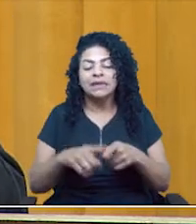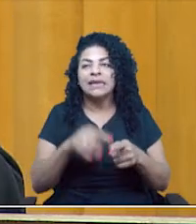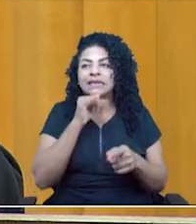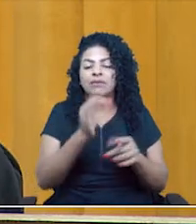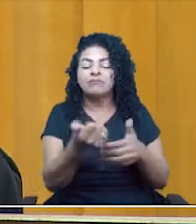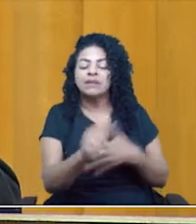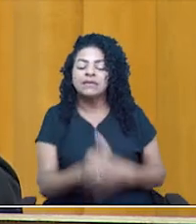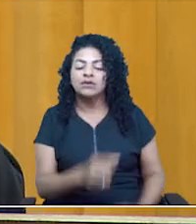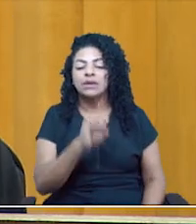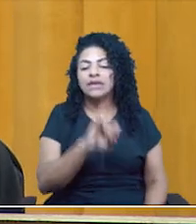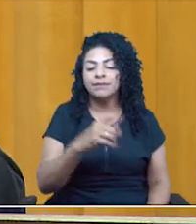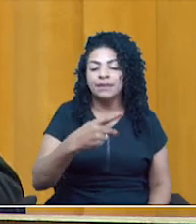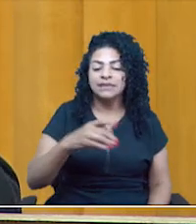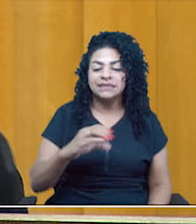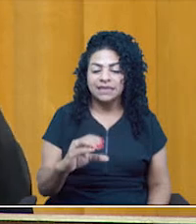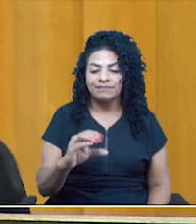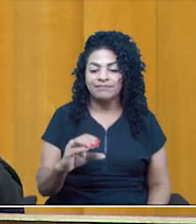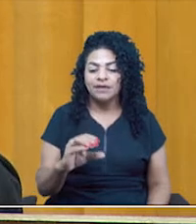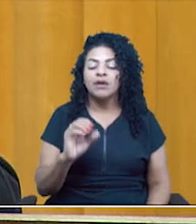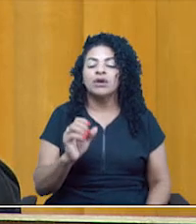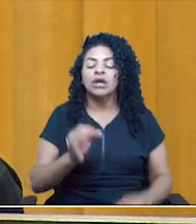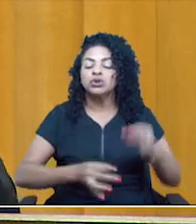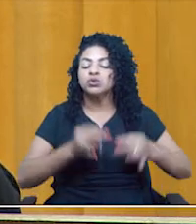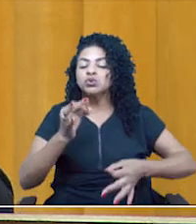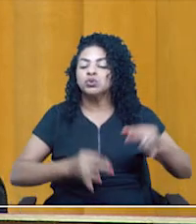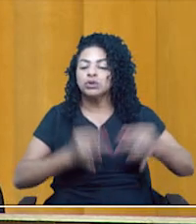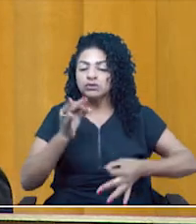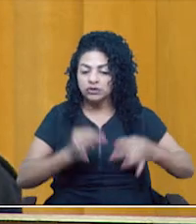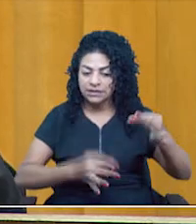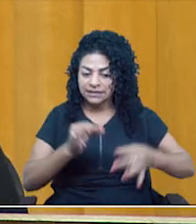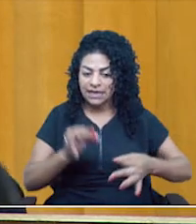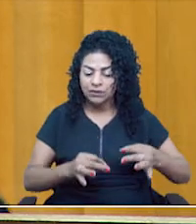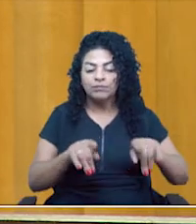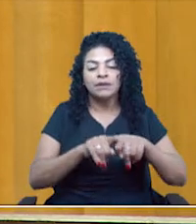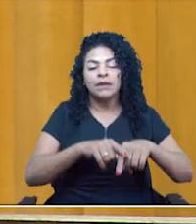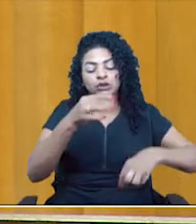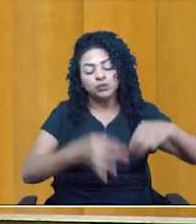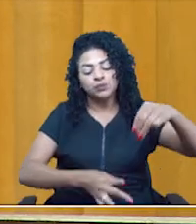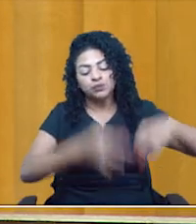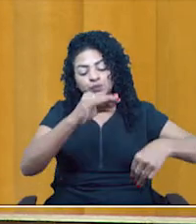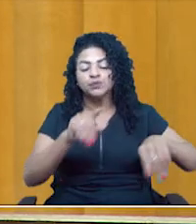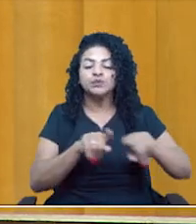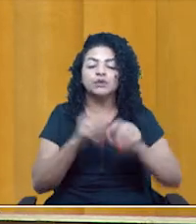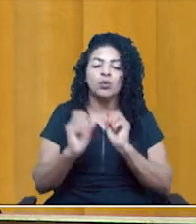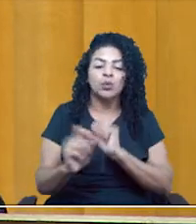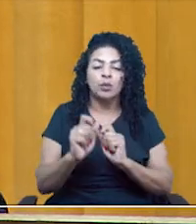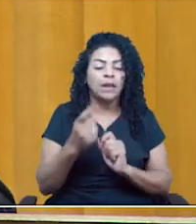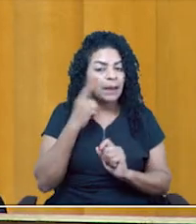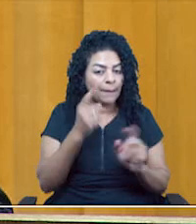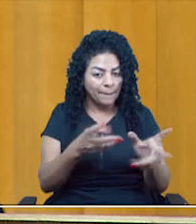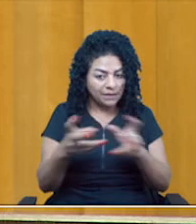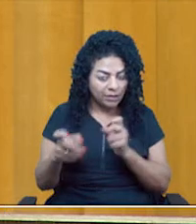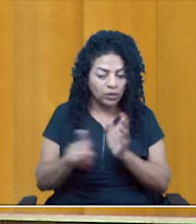dos magistrados da área, obviamente, judiciário, e o IPS JUS dos servidores da área judiciária, nós vamos ver diferença de 6, 7,